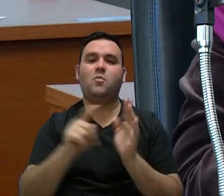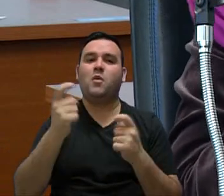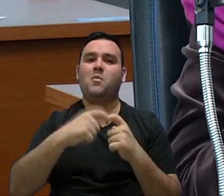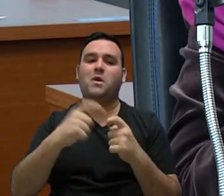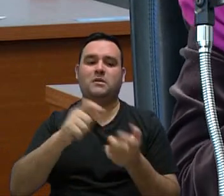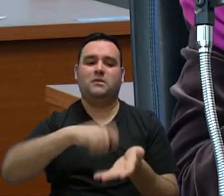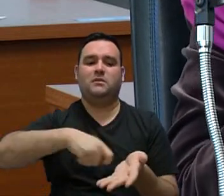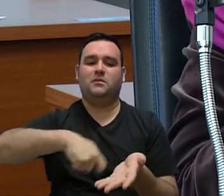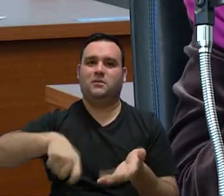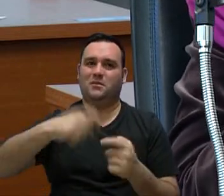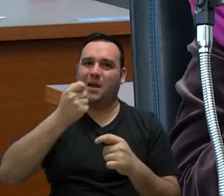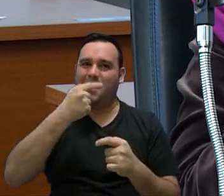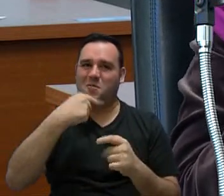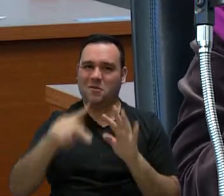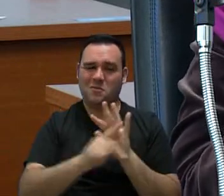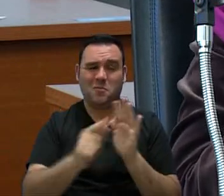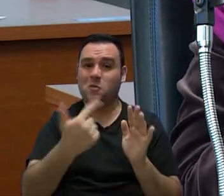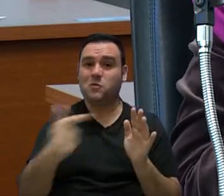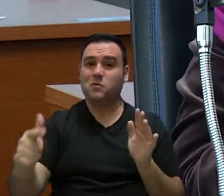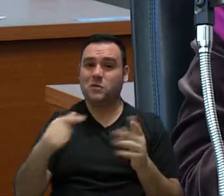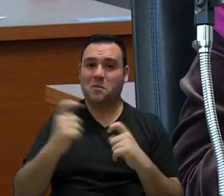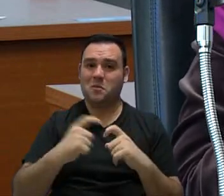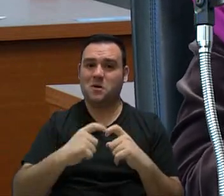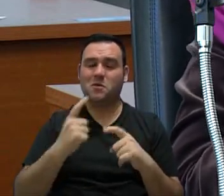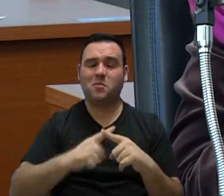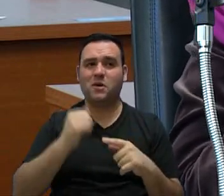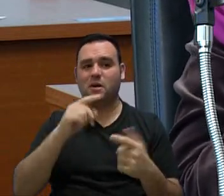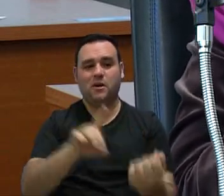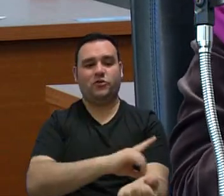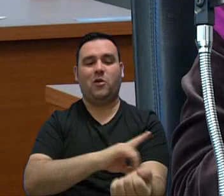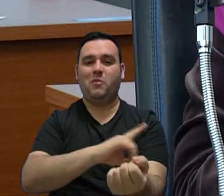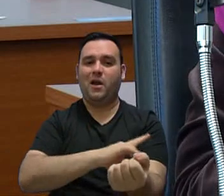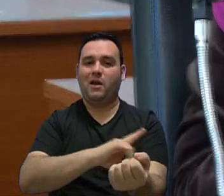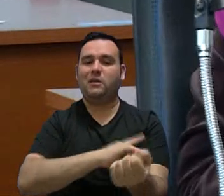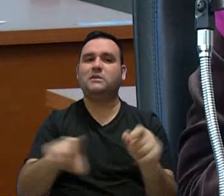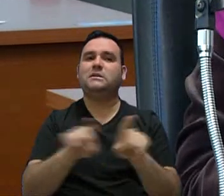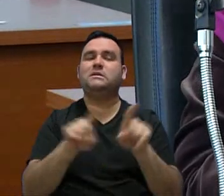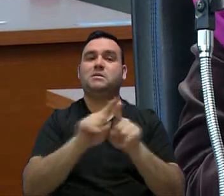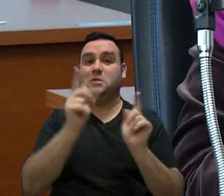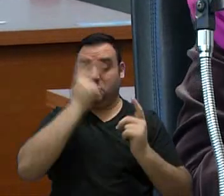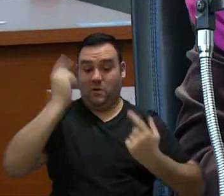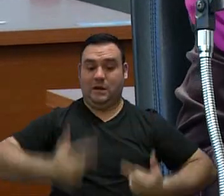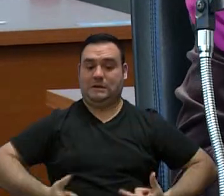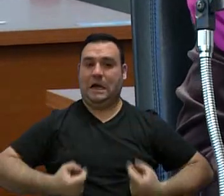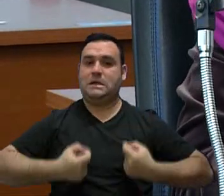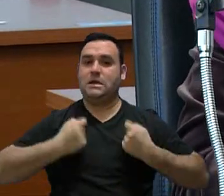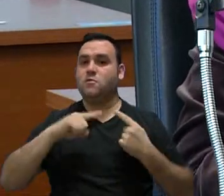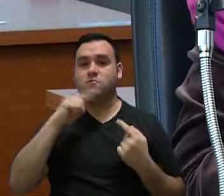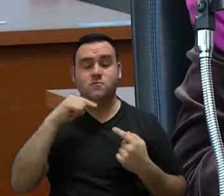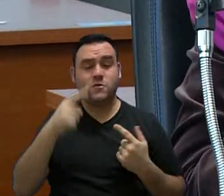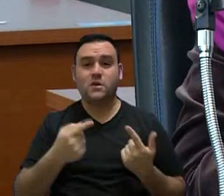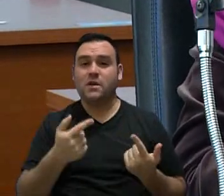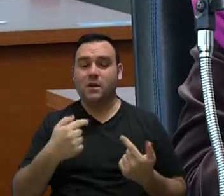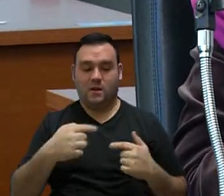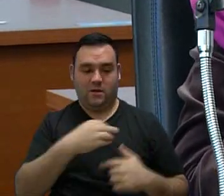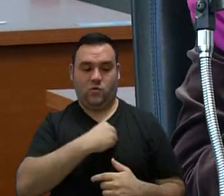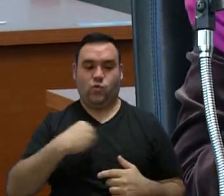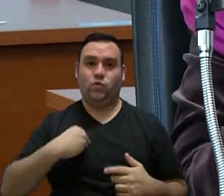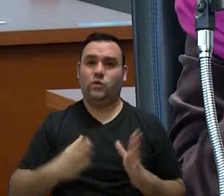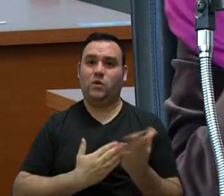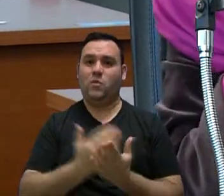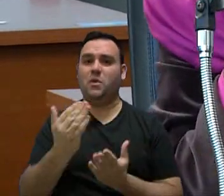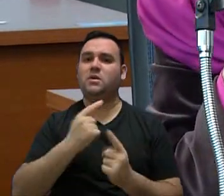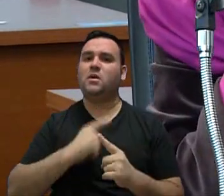porque não tinha médico na unidade básica a diabetes pessoas com câncer que não conseguiram a consulta